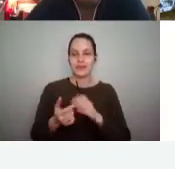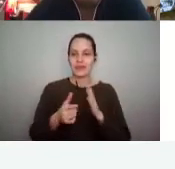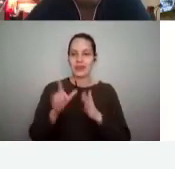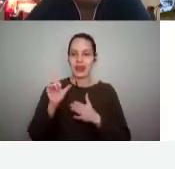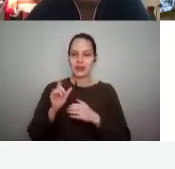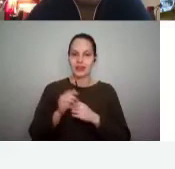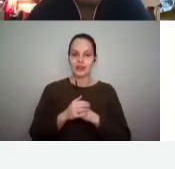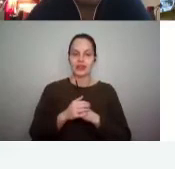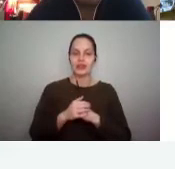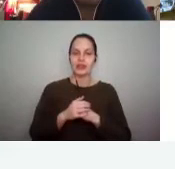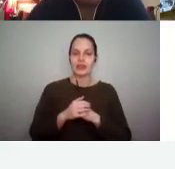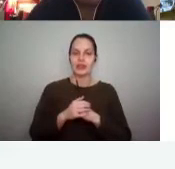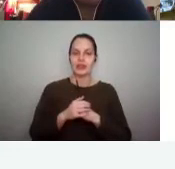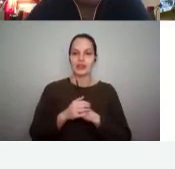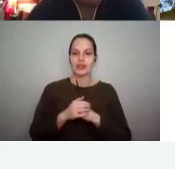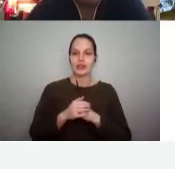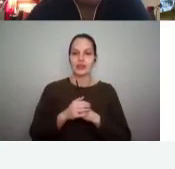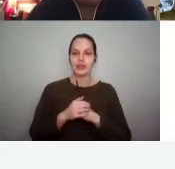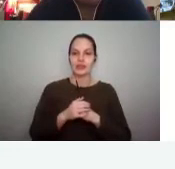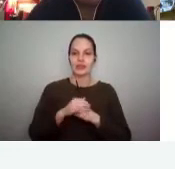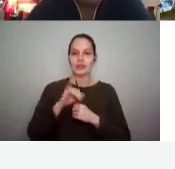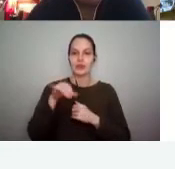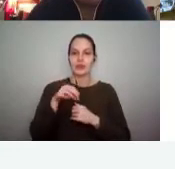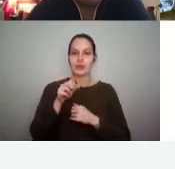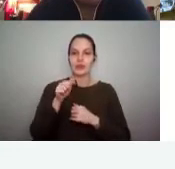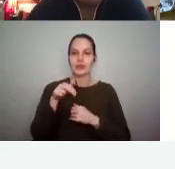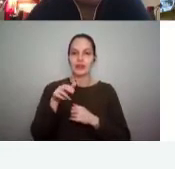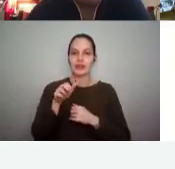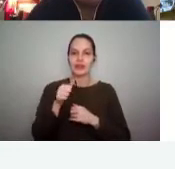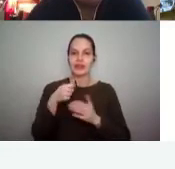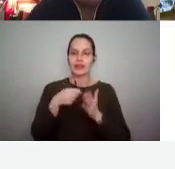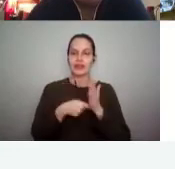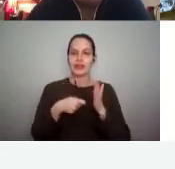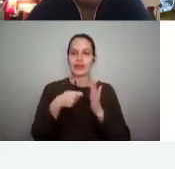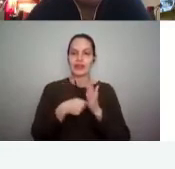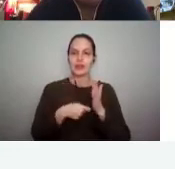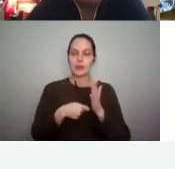Há pouco a Joana tentava